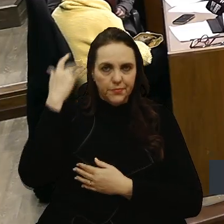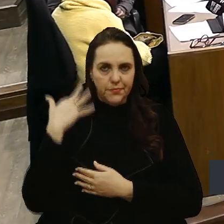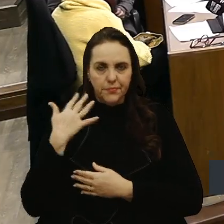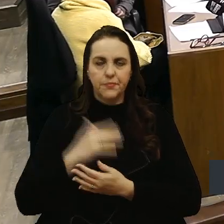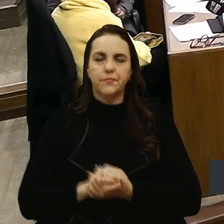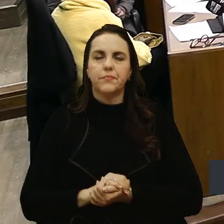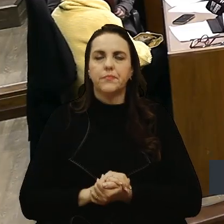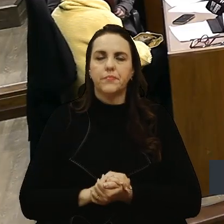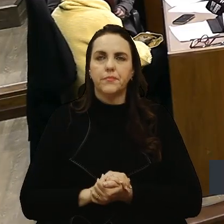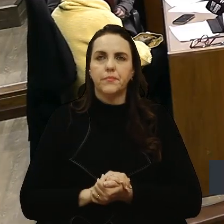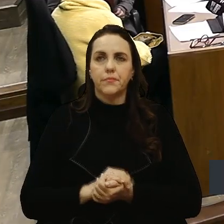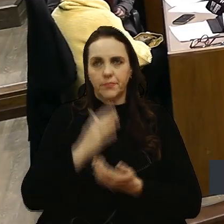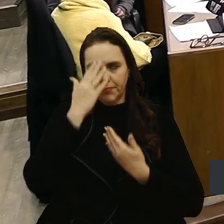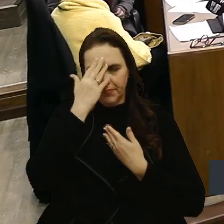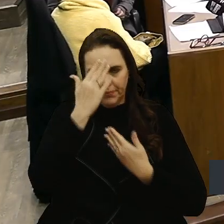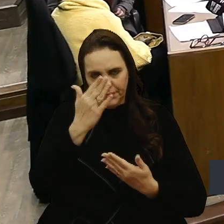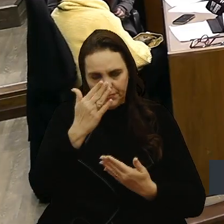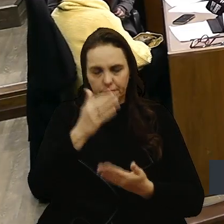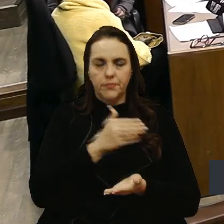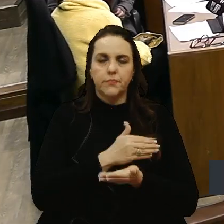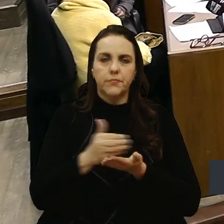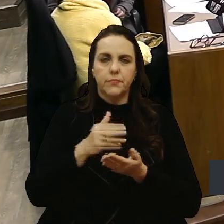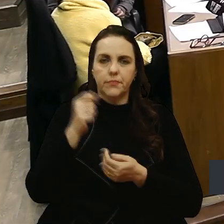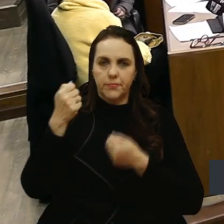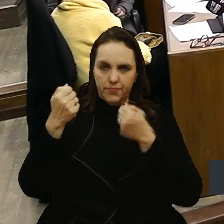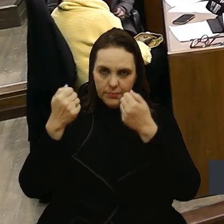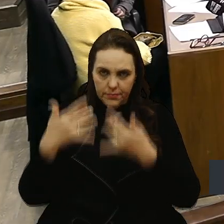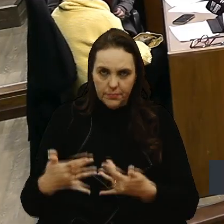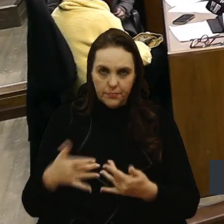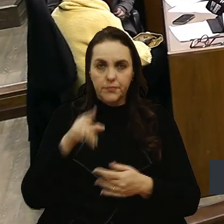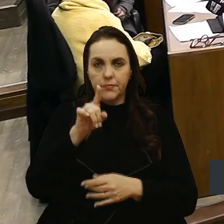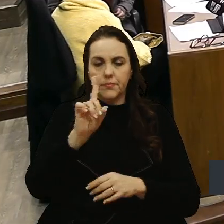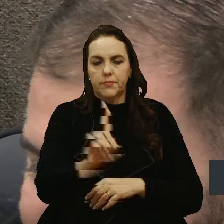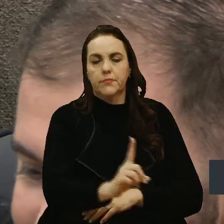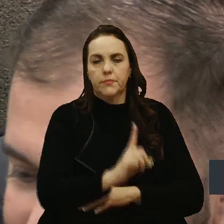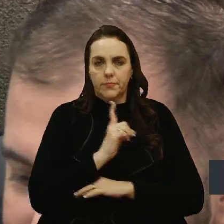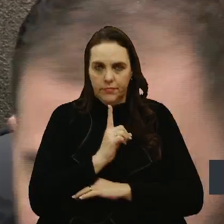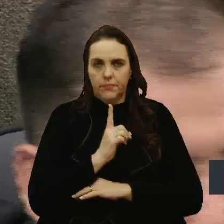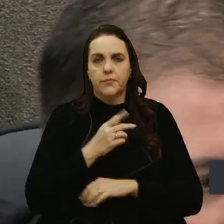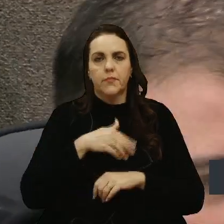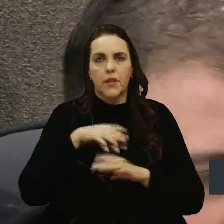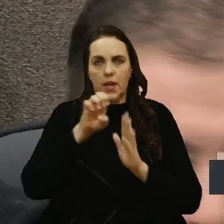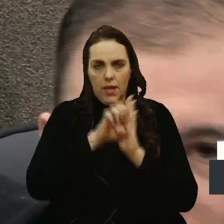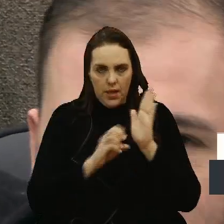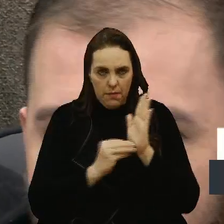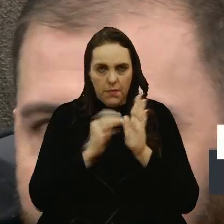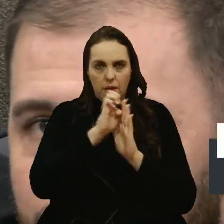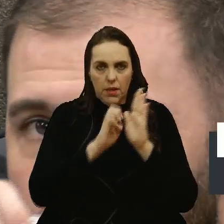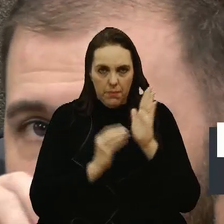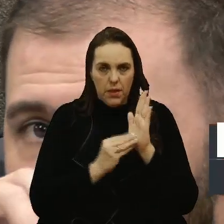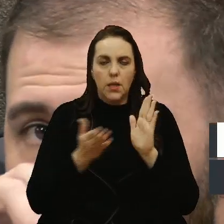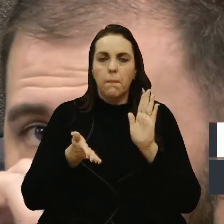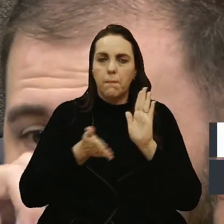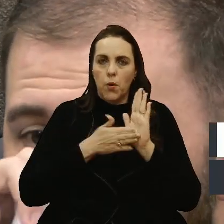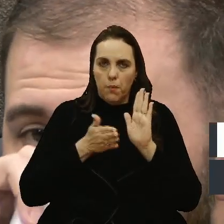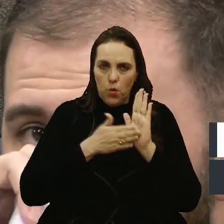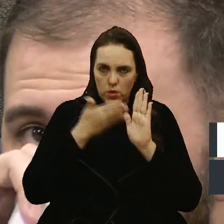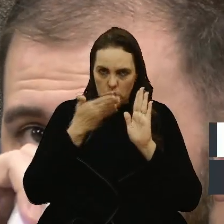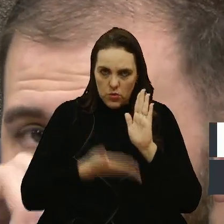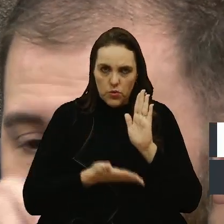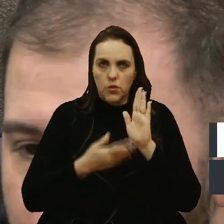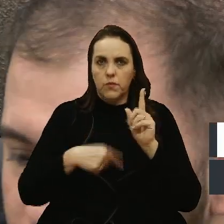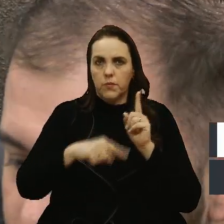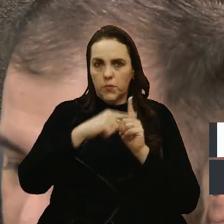falei, né, no princípio da nossa fala, o senhor veio falar comigo e disse que ia fazer emendas propositivas realmente